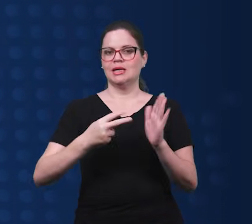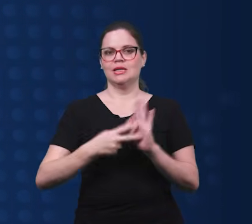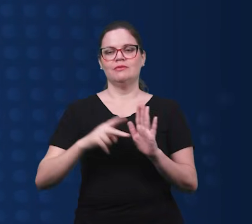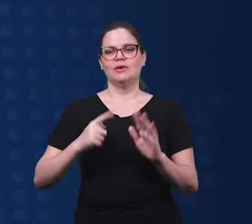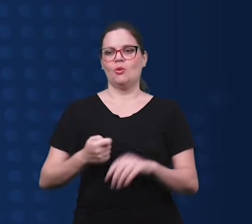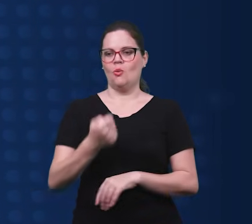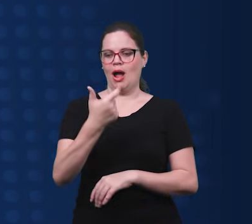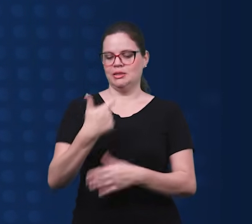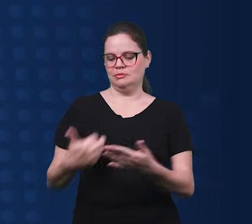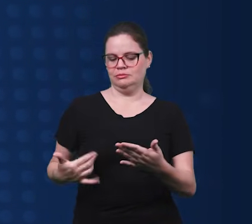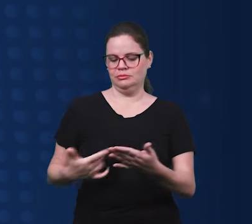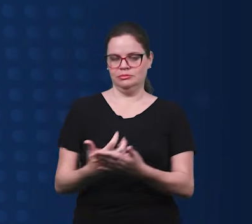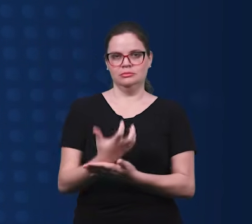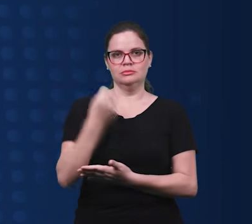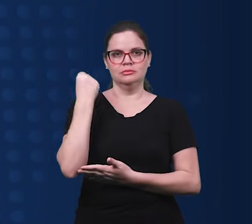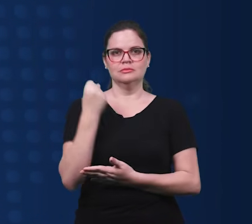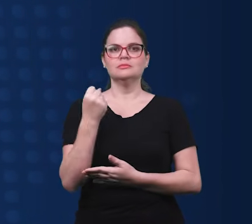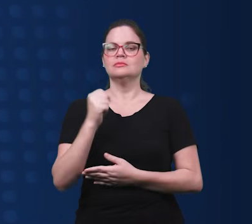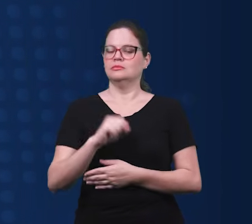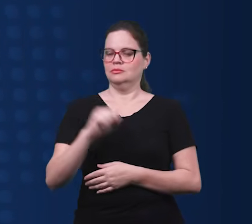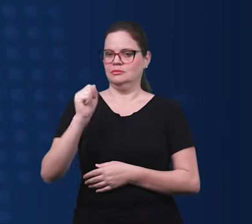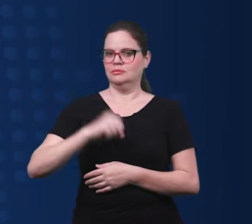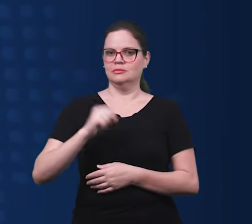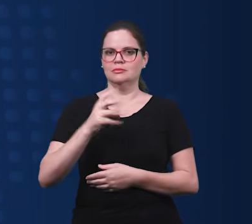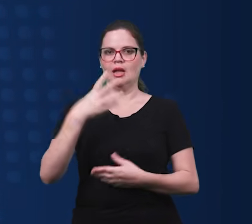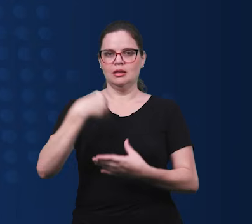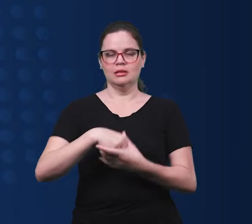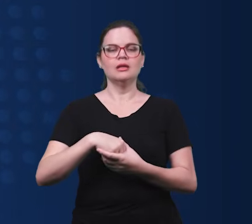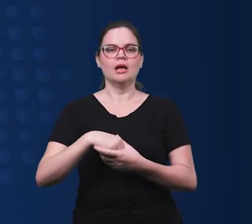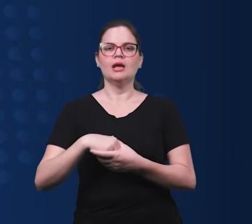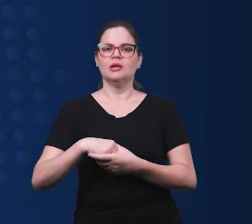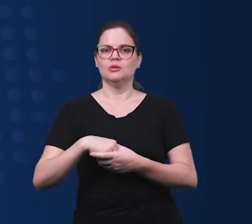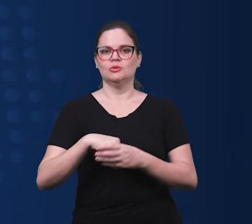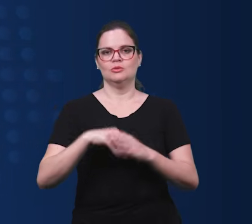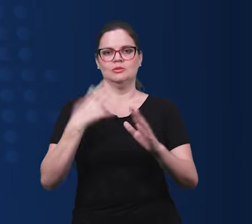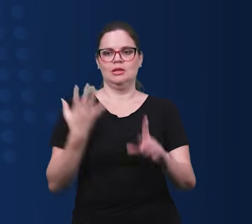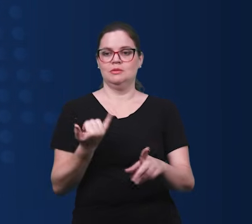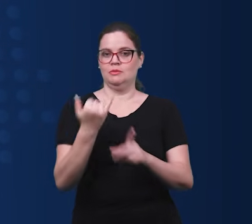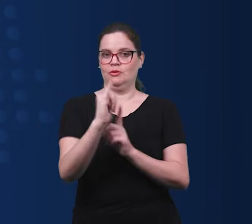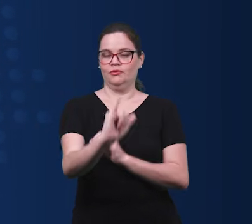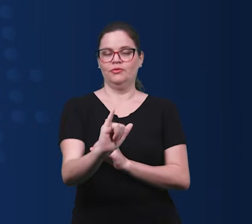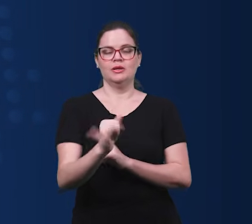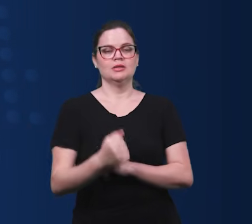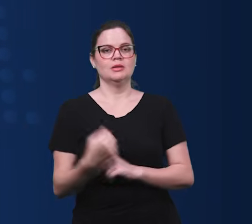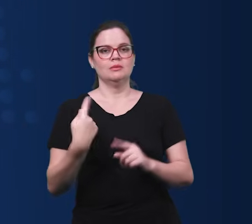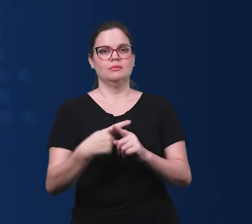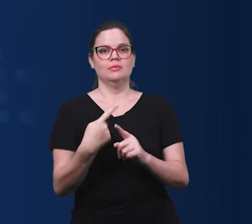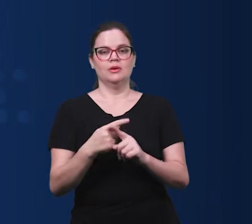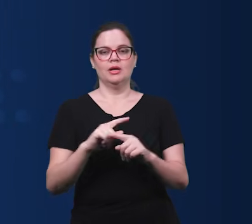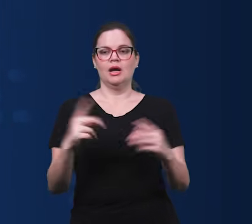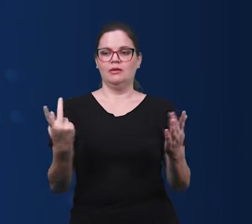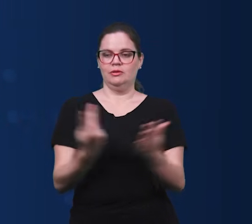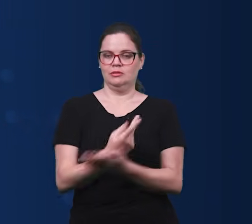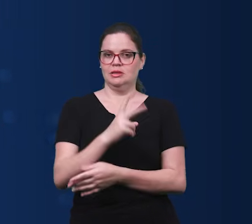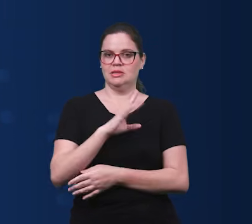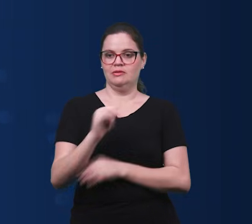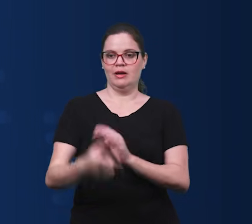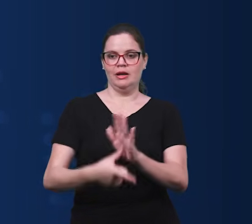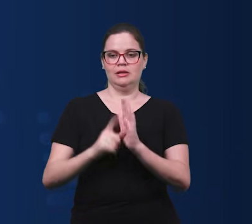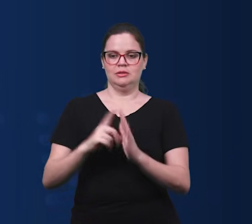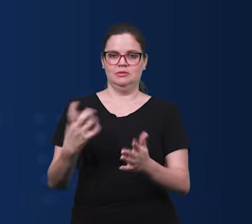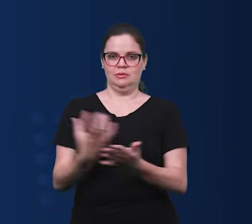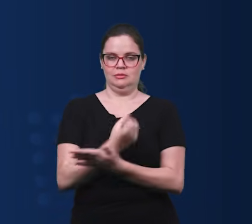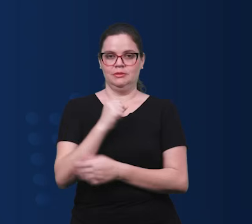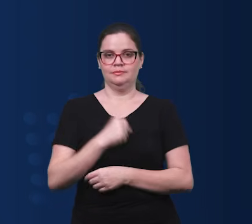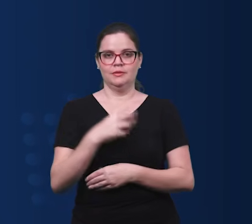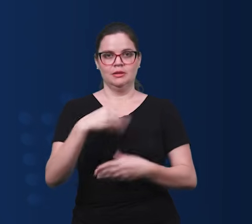igreja, tais eventos fazem parte, sim, desses sinais dos tempos que precedem esse acontecimento tão esperado pela igreja